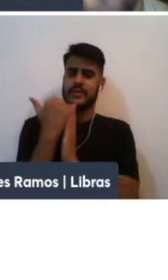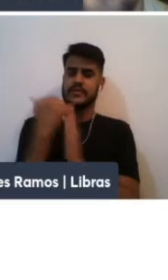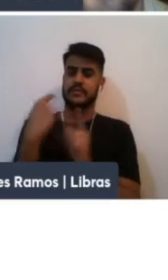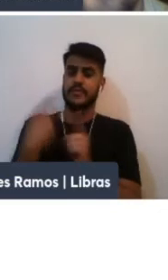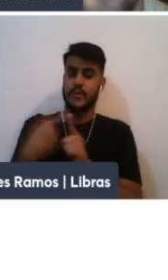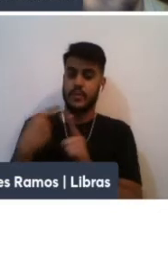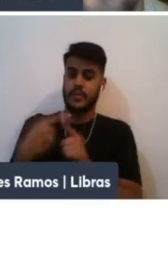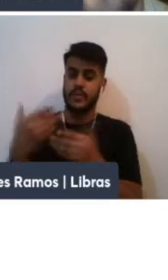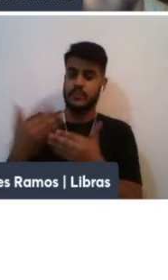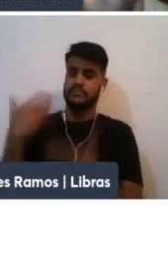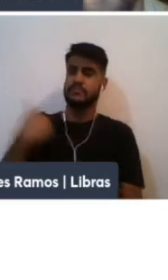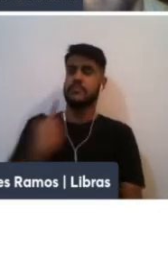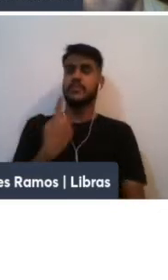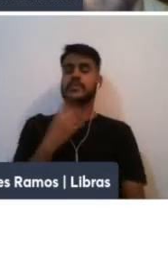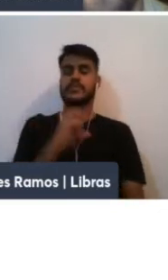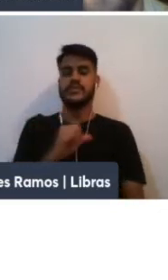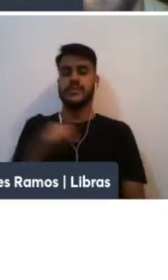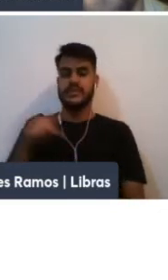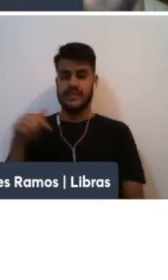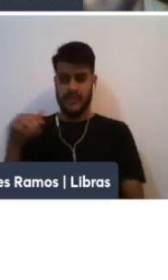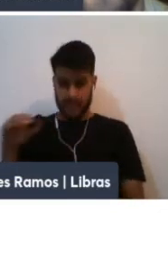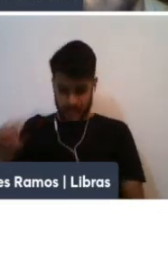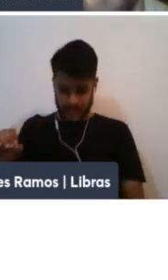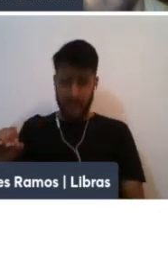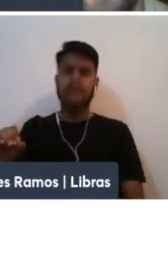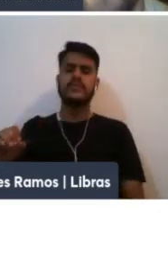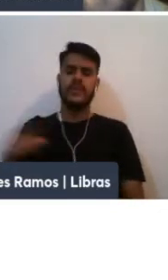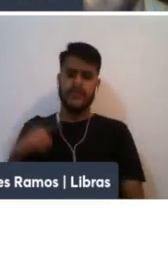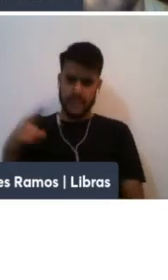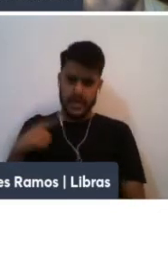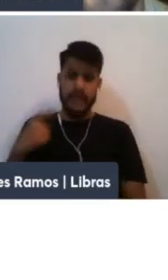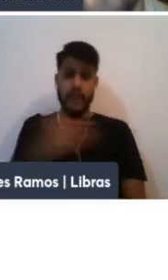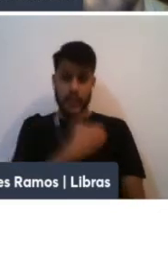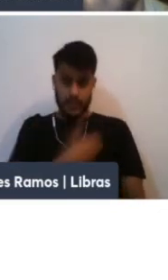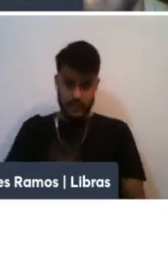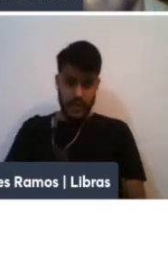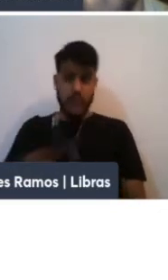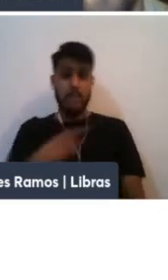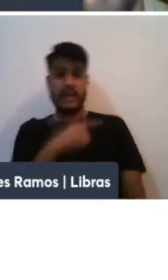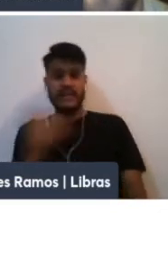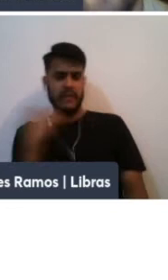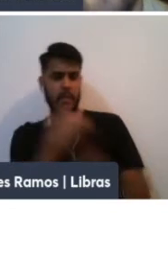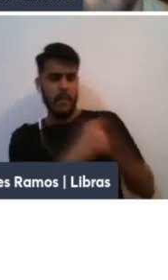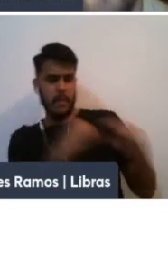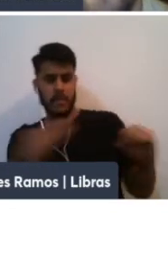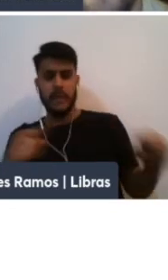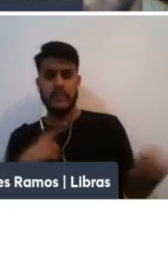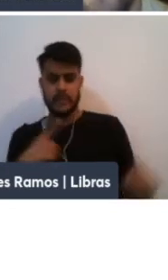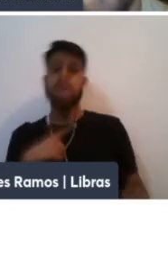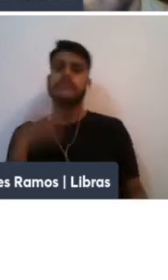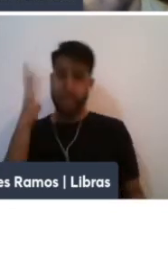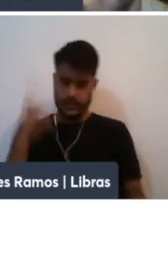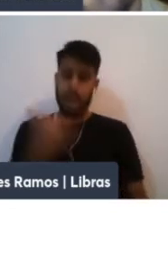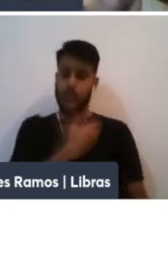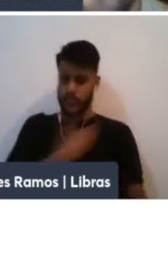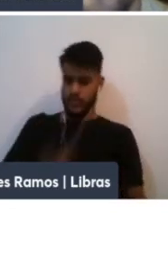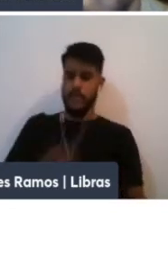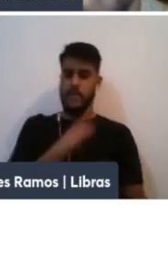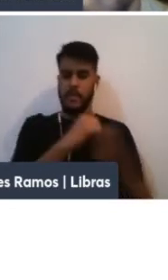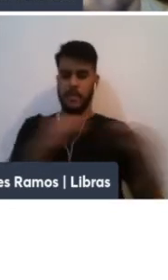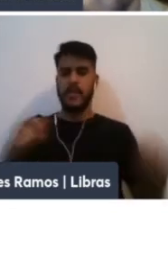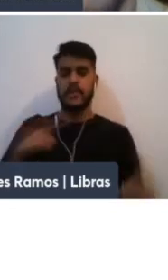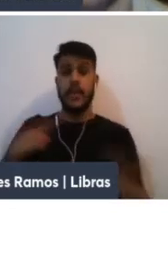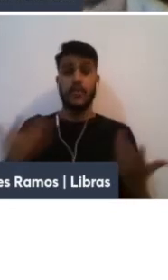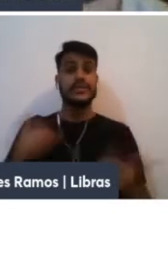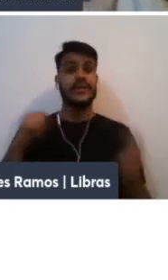anos 70, tudo bem, teve morte, mas era o Estado. Você sabia quem era o inimigo. O Estado matou muita gente. Mas hoje,